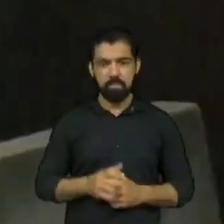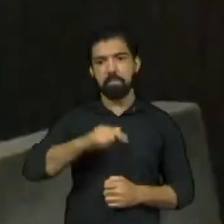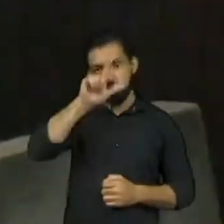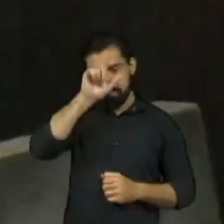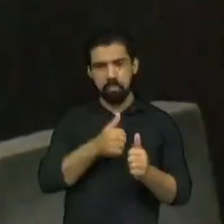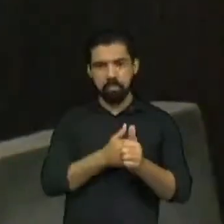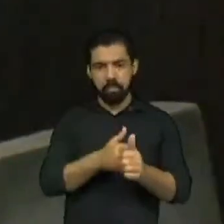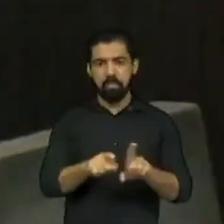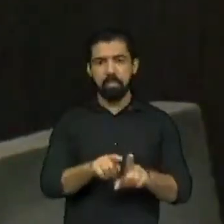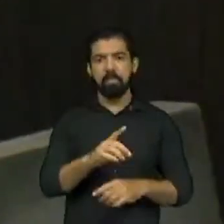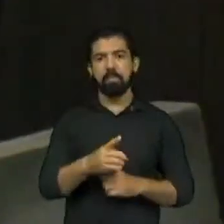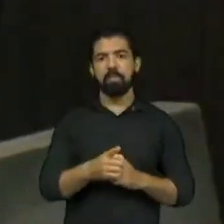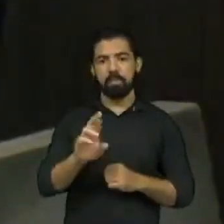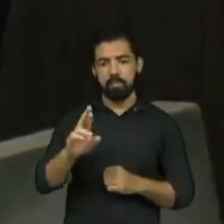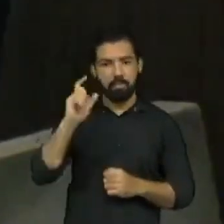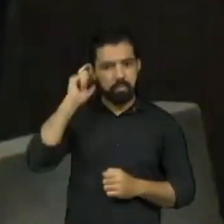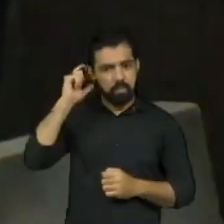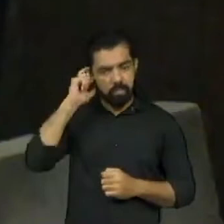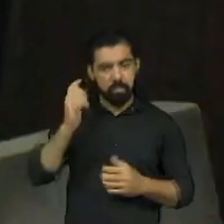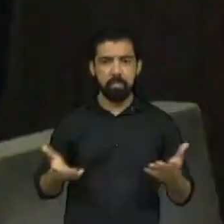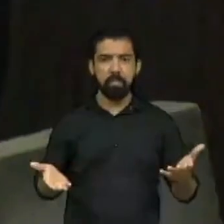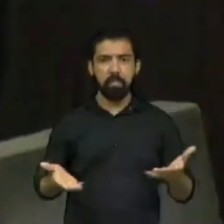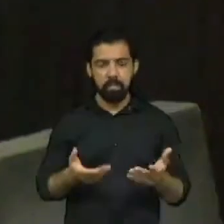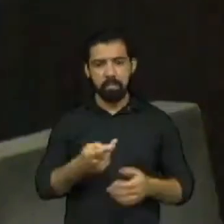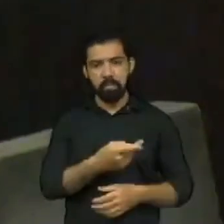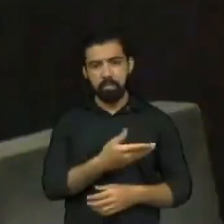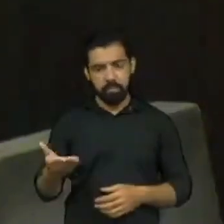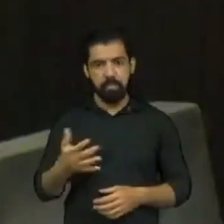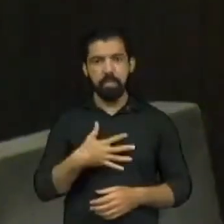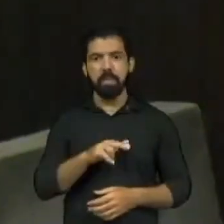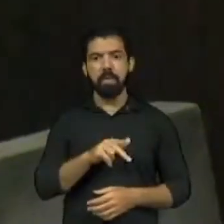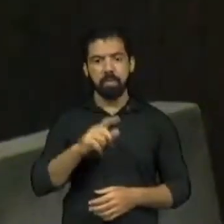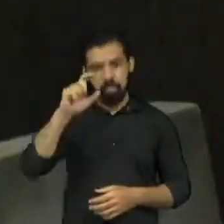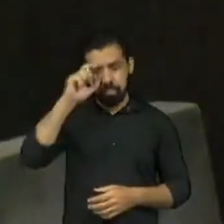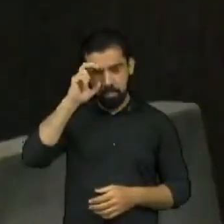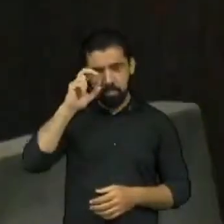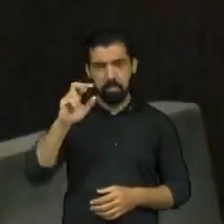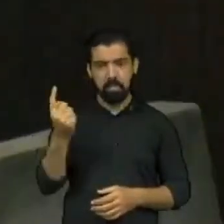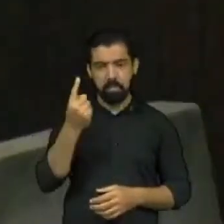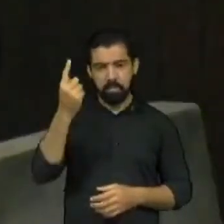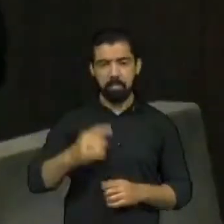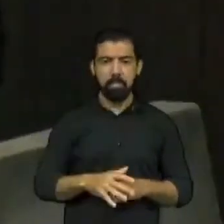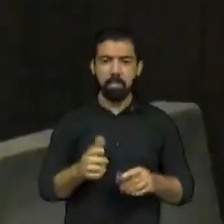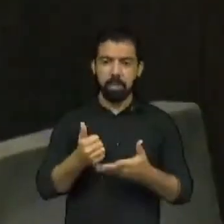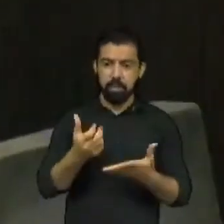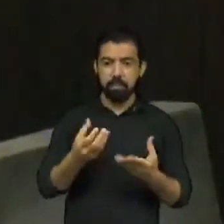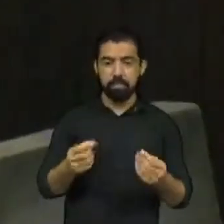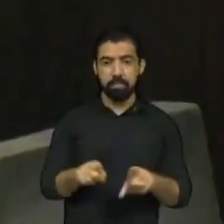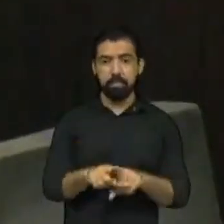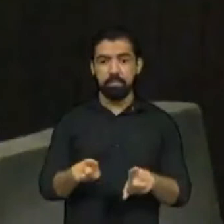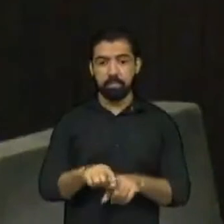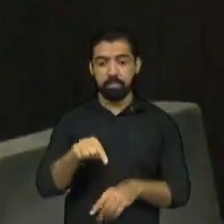liderança do doutor, do senador Cid Gomes. Agora, meu irmão Renato Roseno, que muito contribui para que a